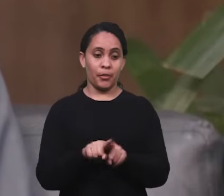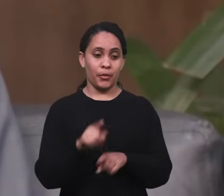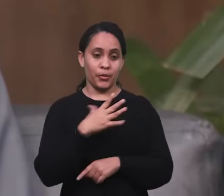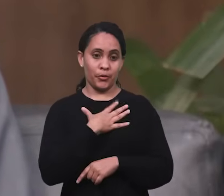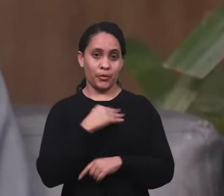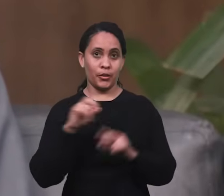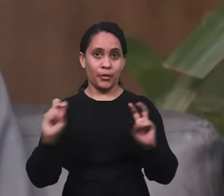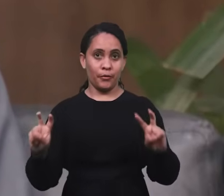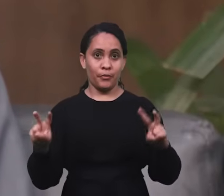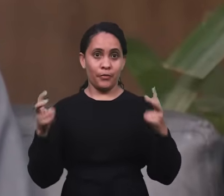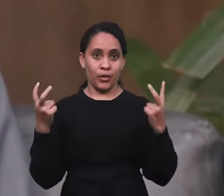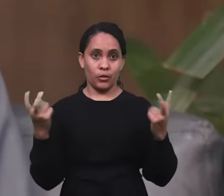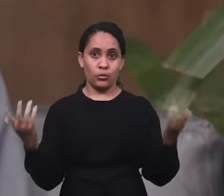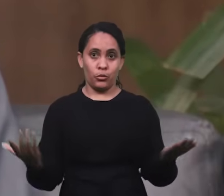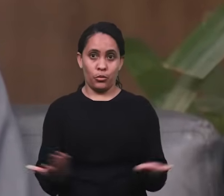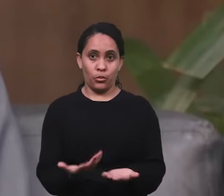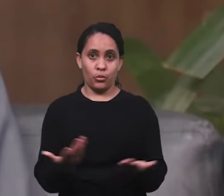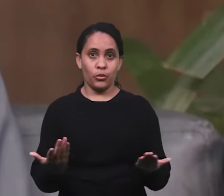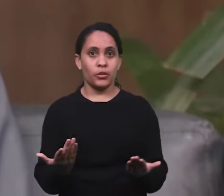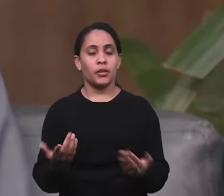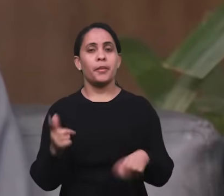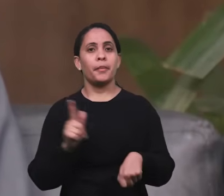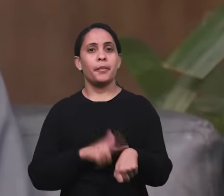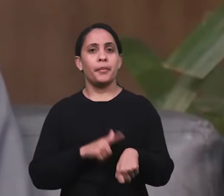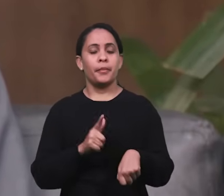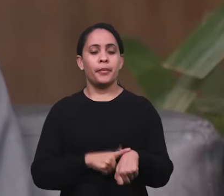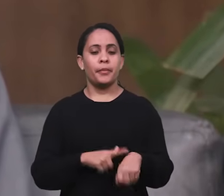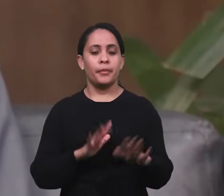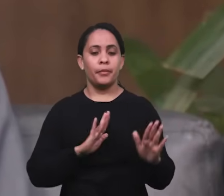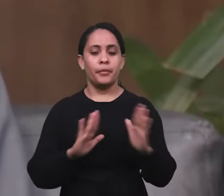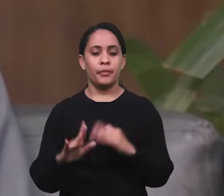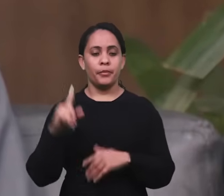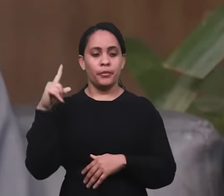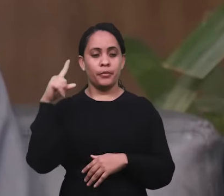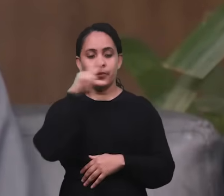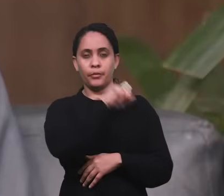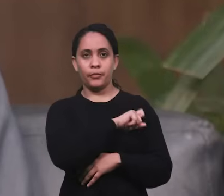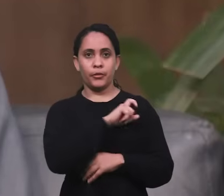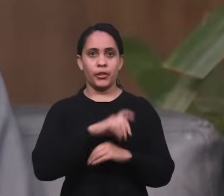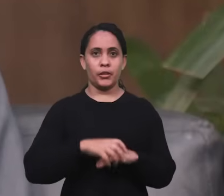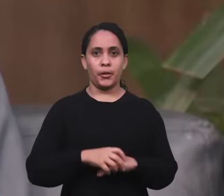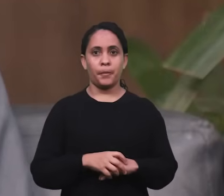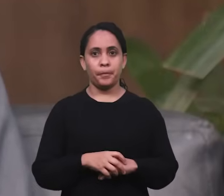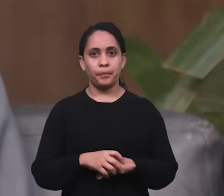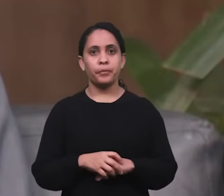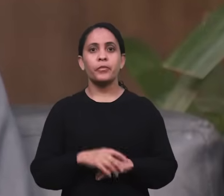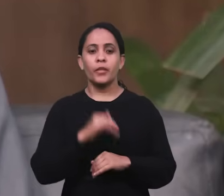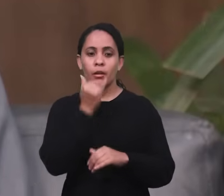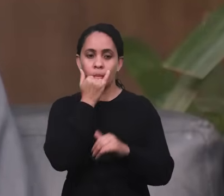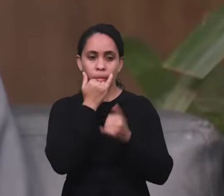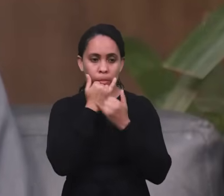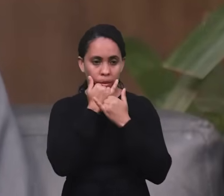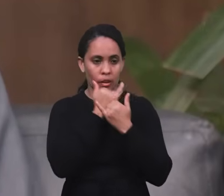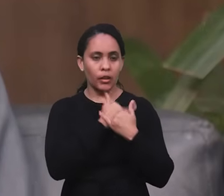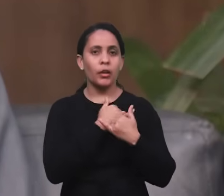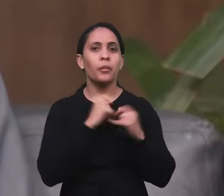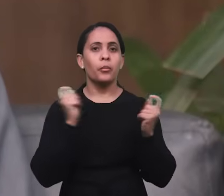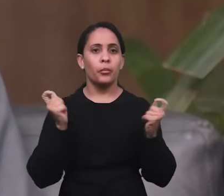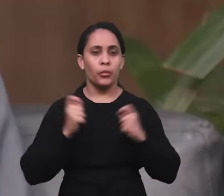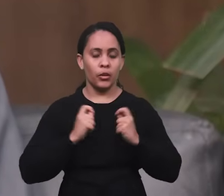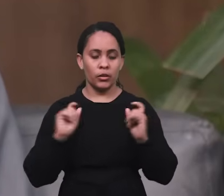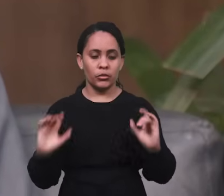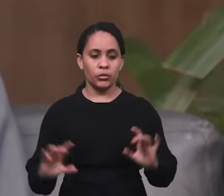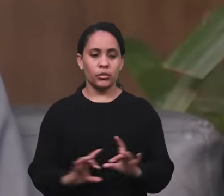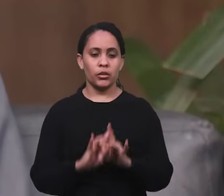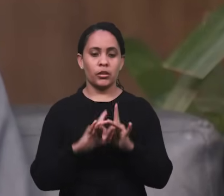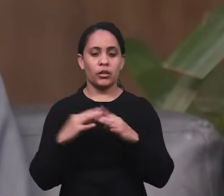E hoje os filhos que estão assistindo, porventura, se estão passando por esse momento, situações semelhantes aqui, o perdão